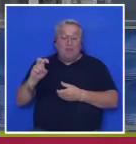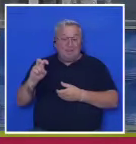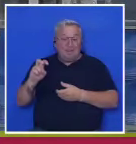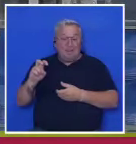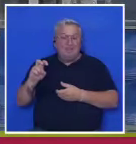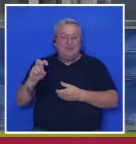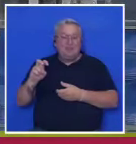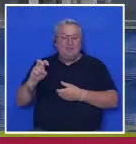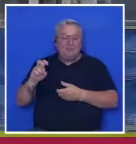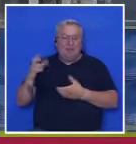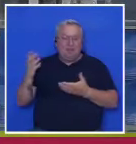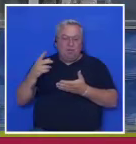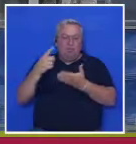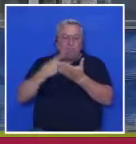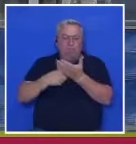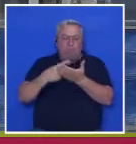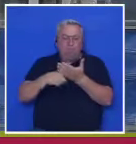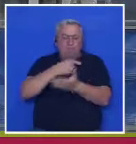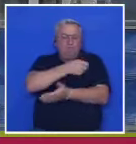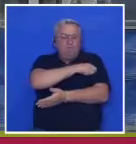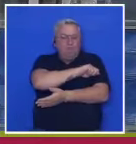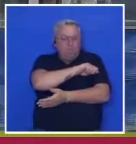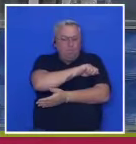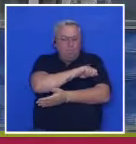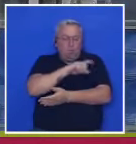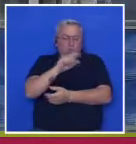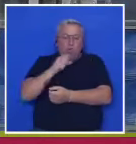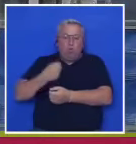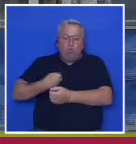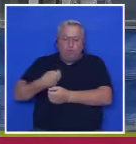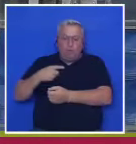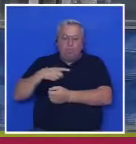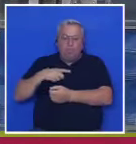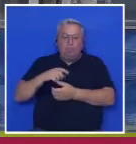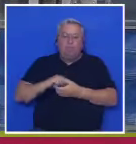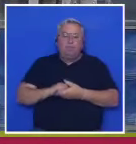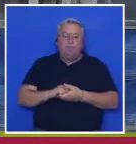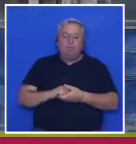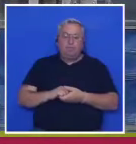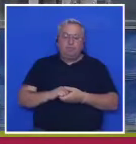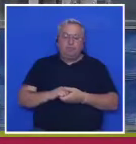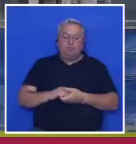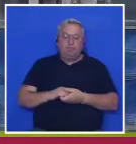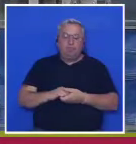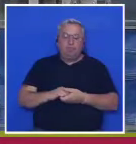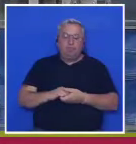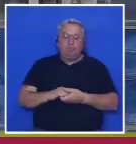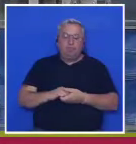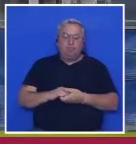45. E vamos confirmar com os nossos auditores populares os números sorteados.